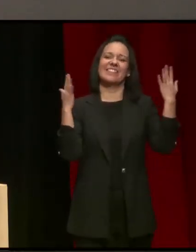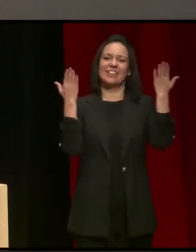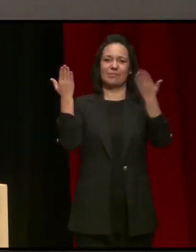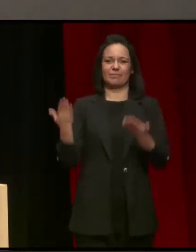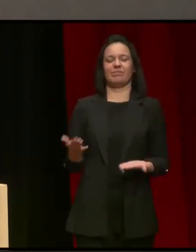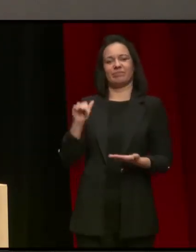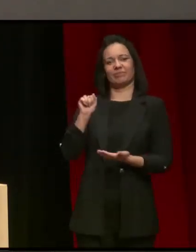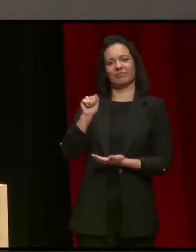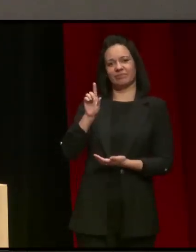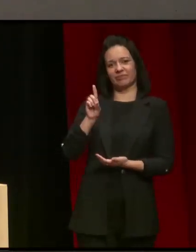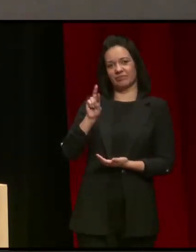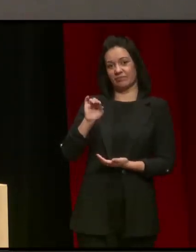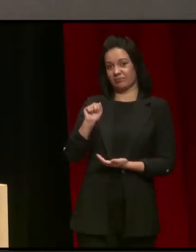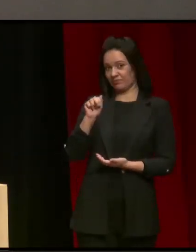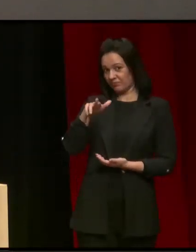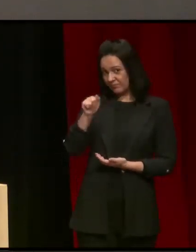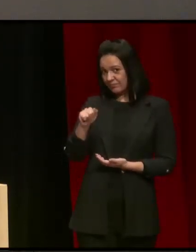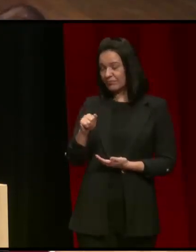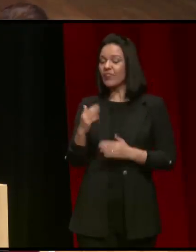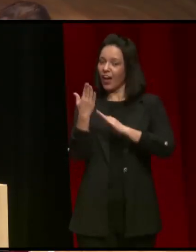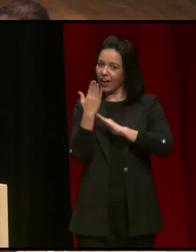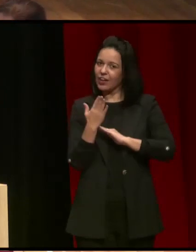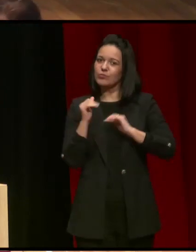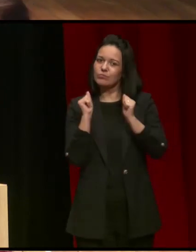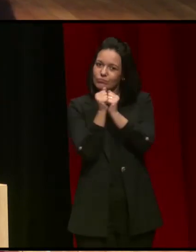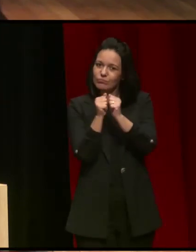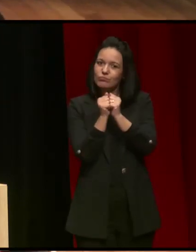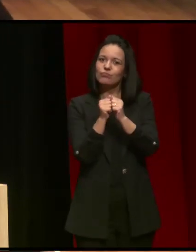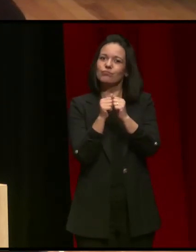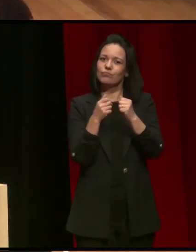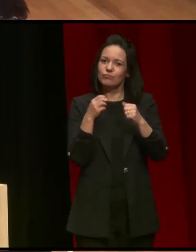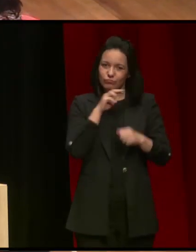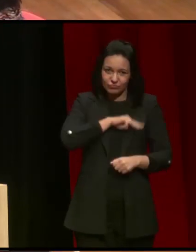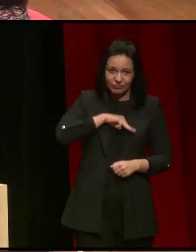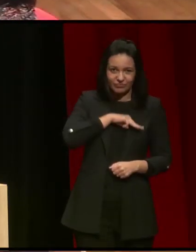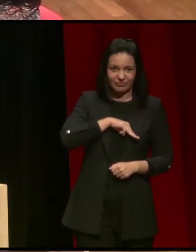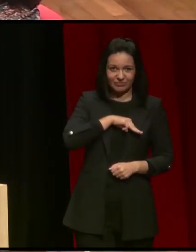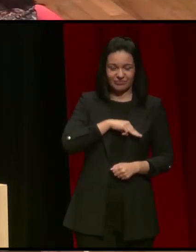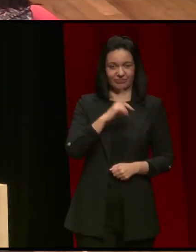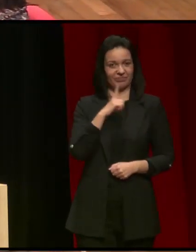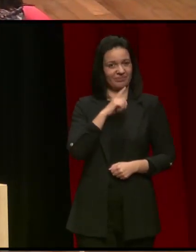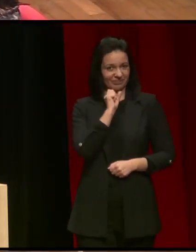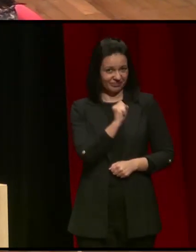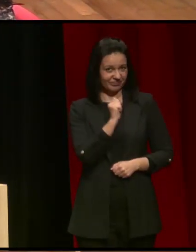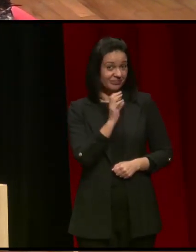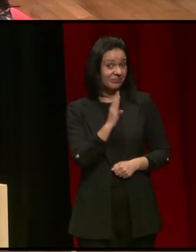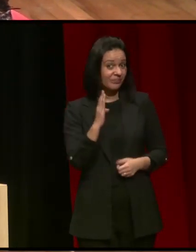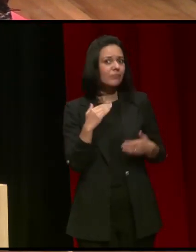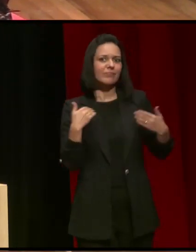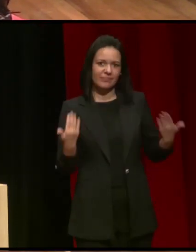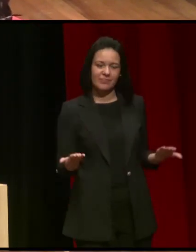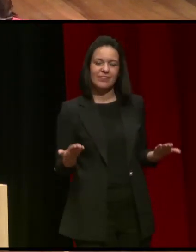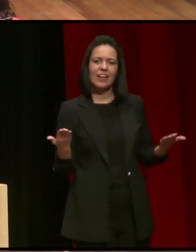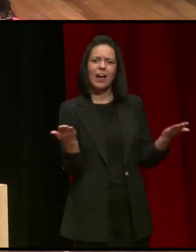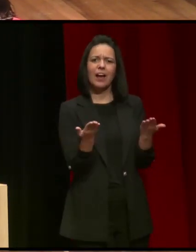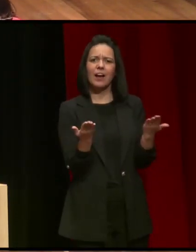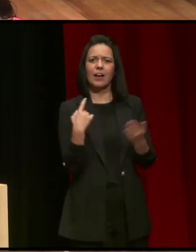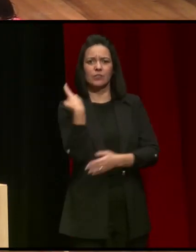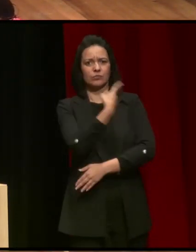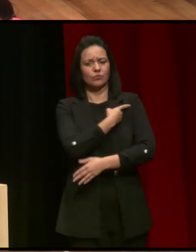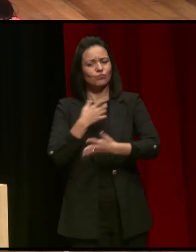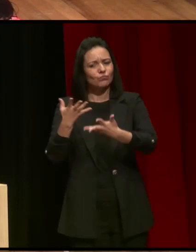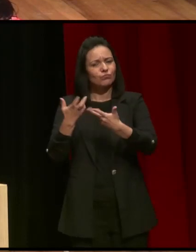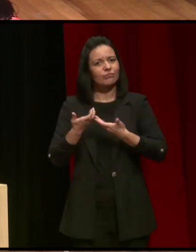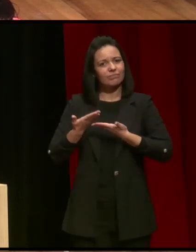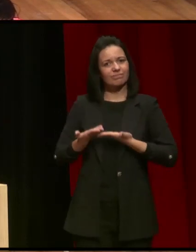Adriana Atalaia, que nos ajuda aí no trabalho missionário da SBB. Gente, aos nossos